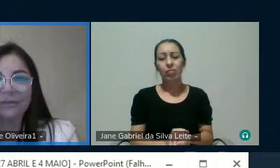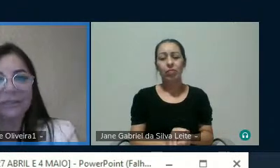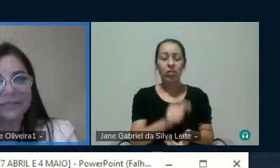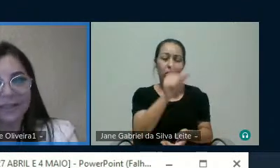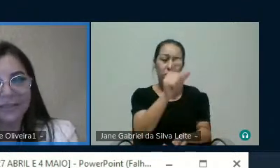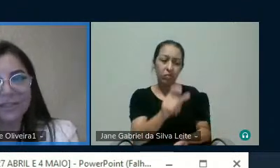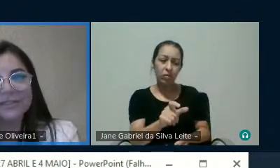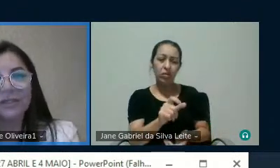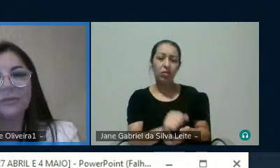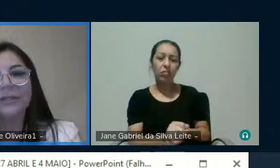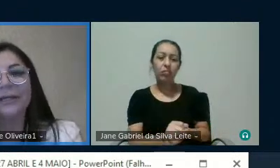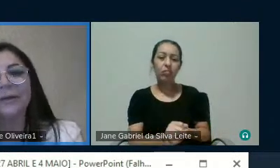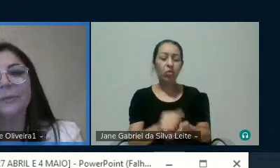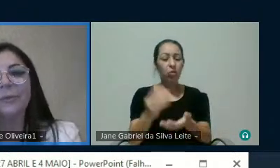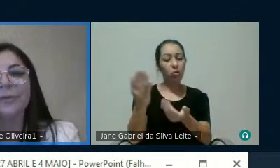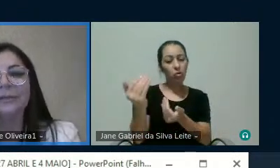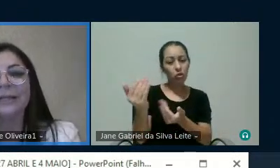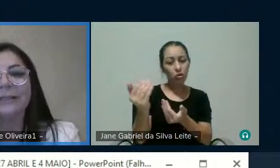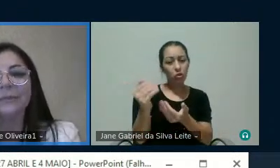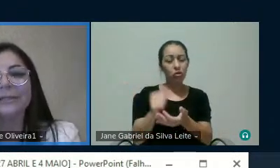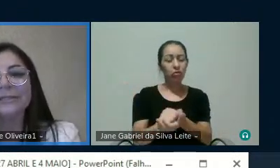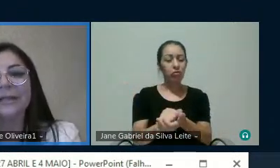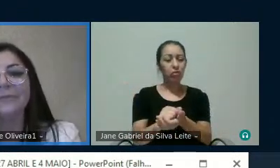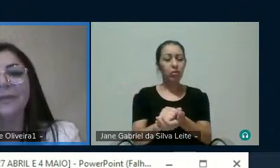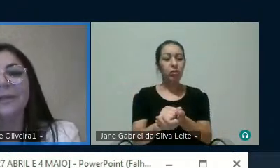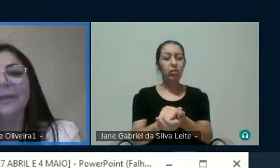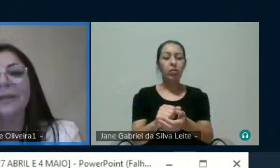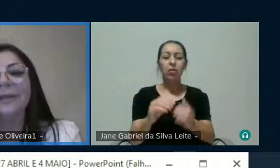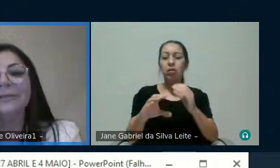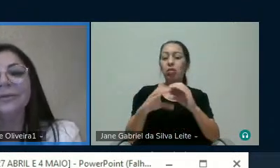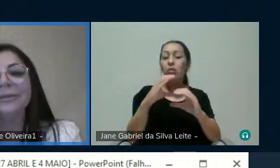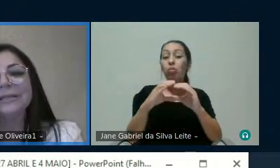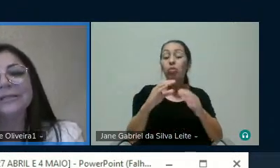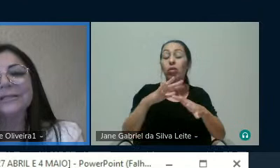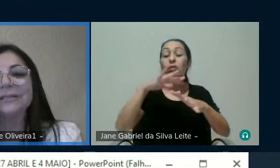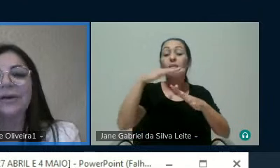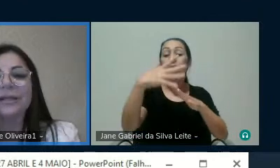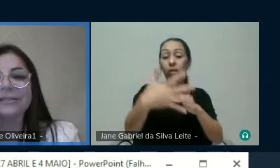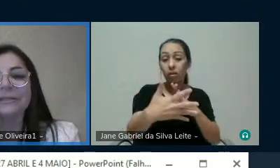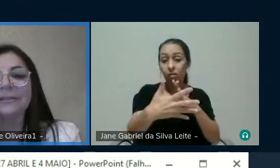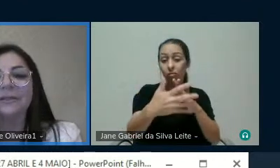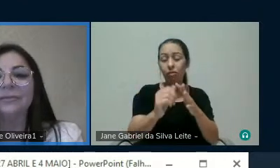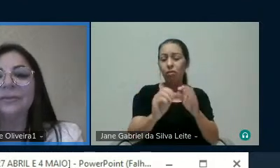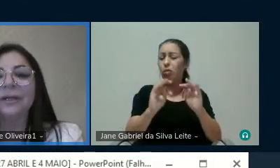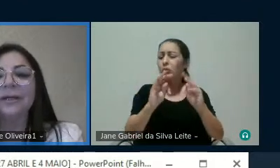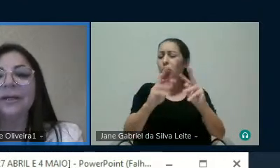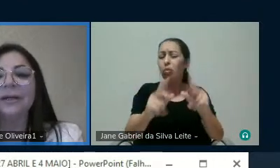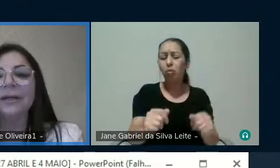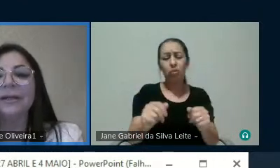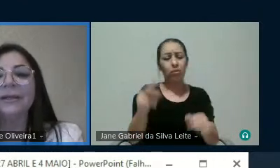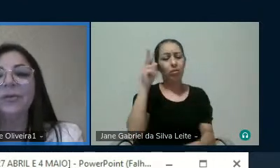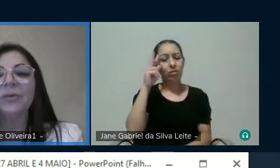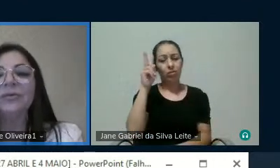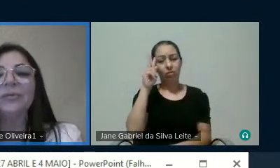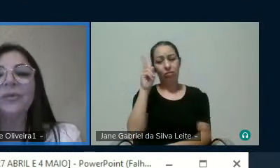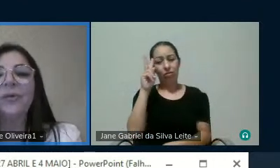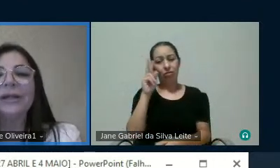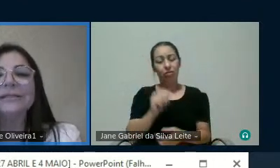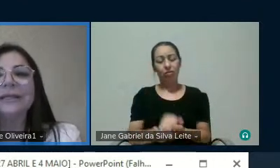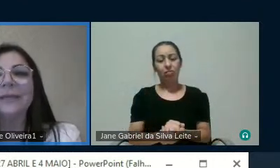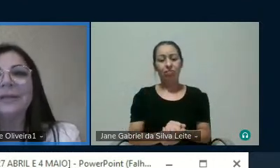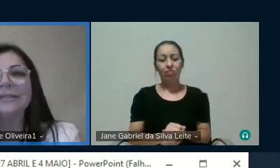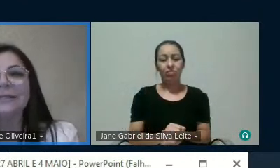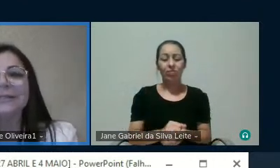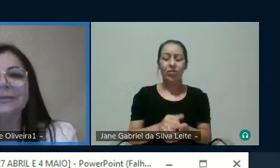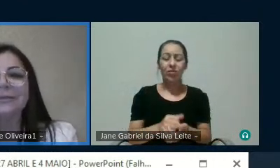ele já é um adolescente que se comunica por meio da Libras, né? Em todas as histórias. Então, e com muito